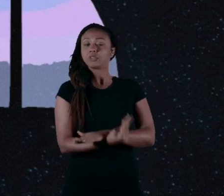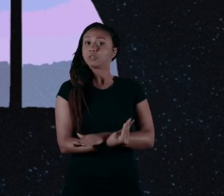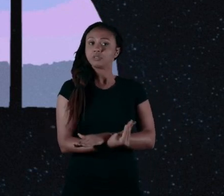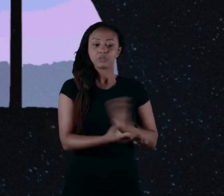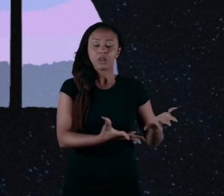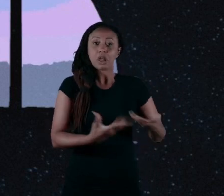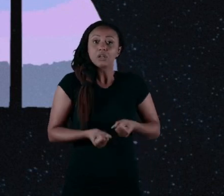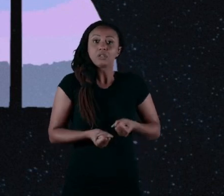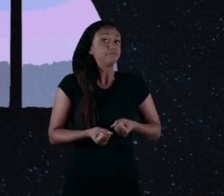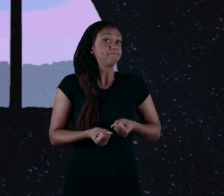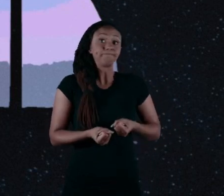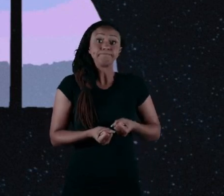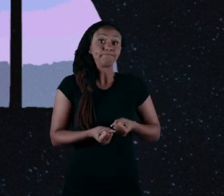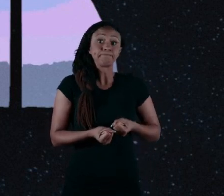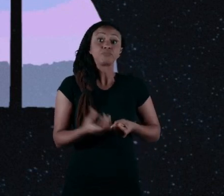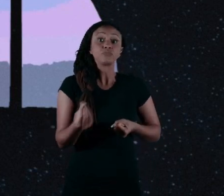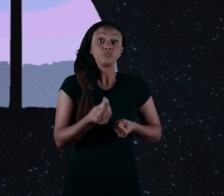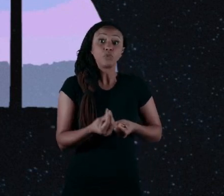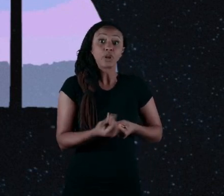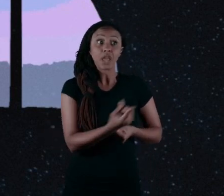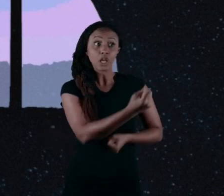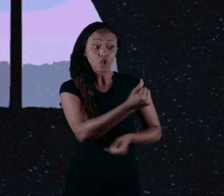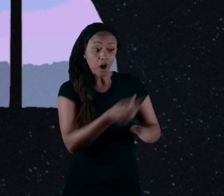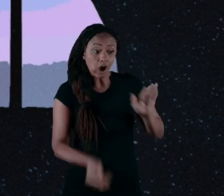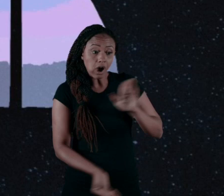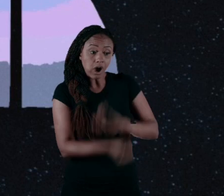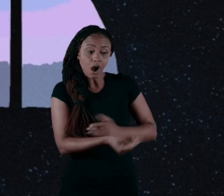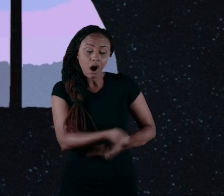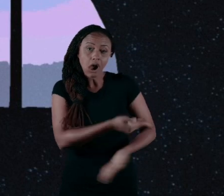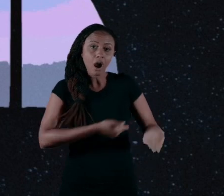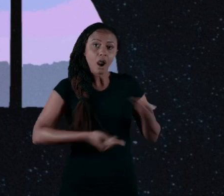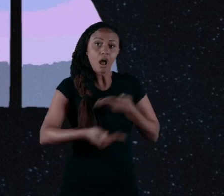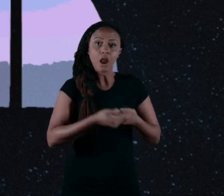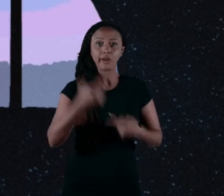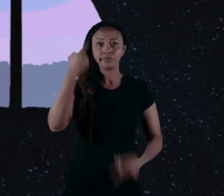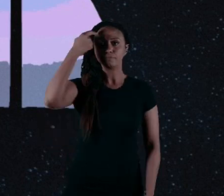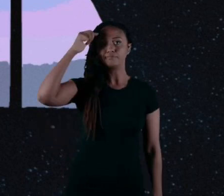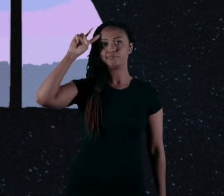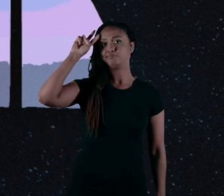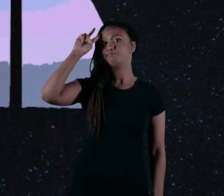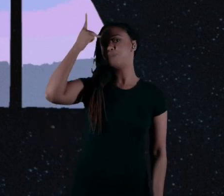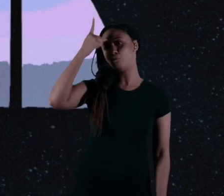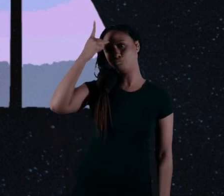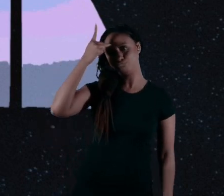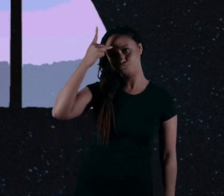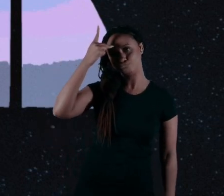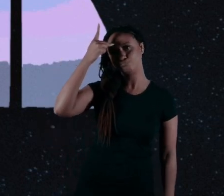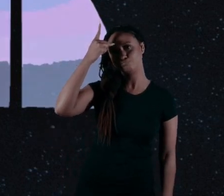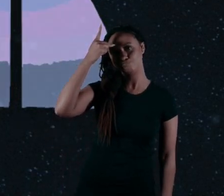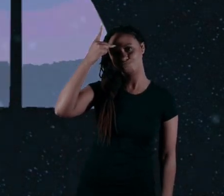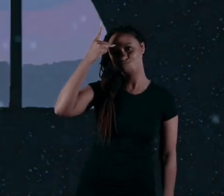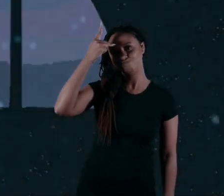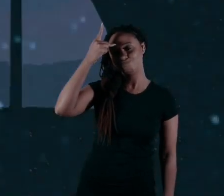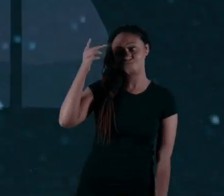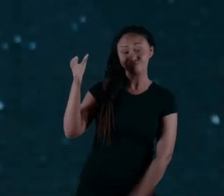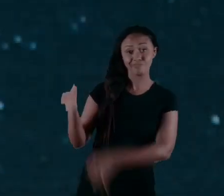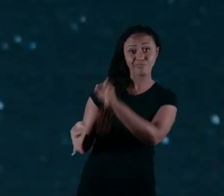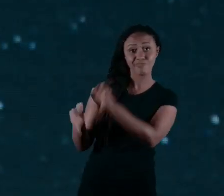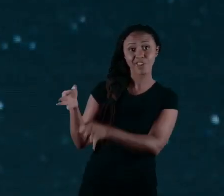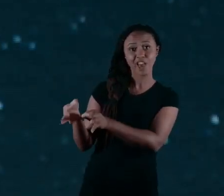Porquanto o suborno cega os olhos dos sábios e subverte a causa dos justos.